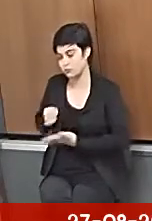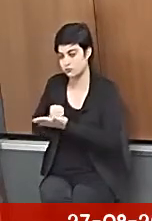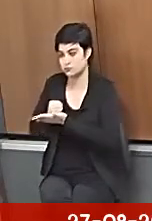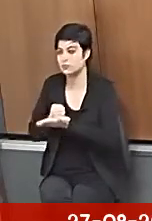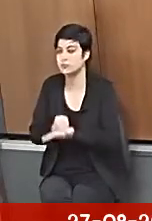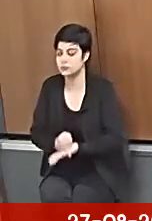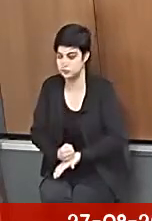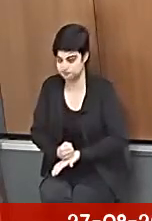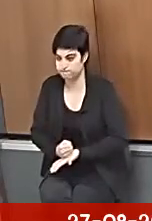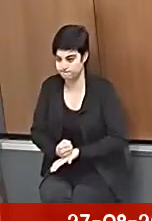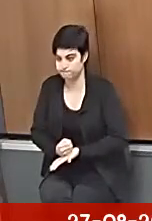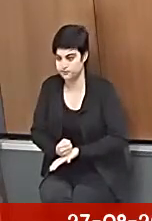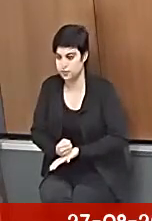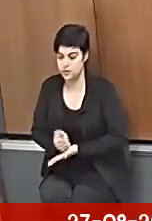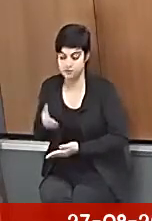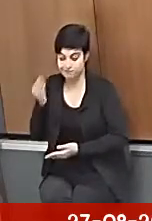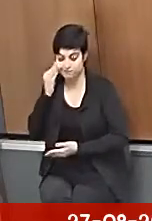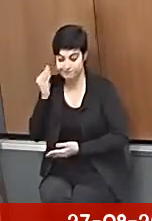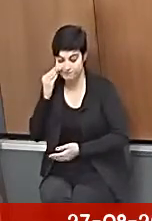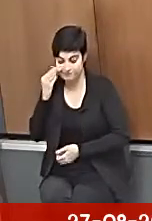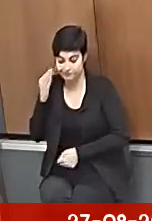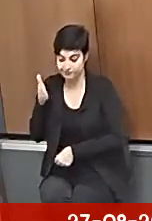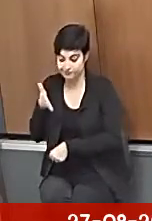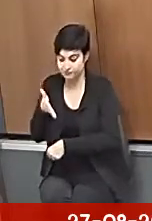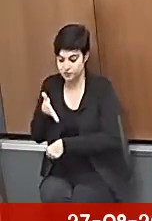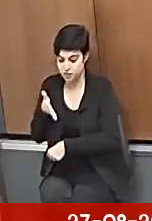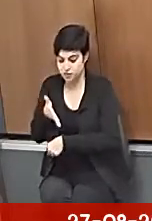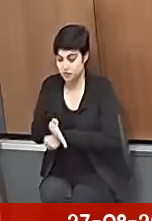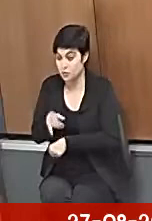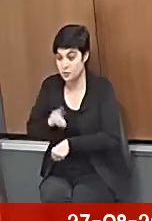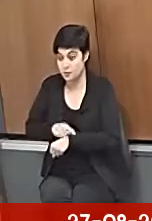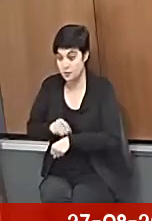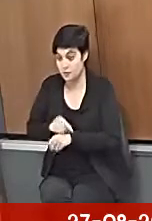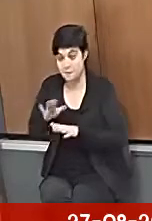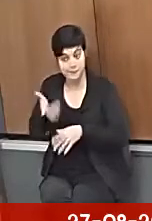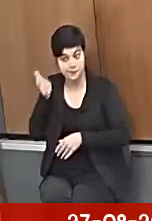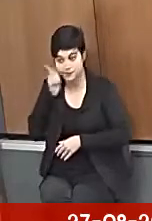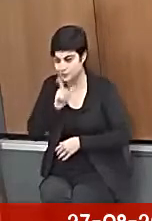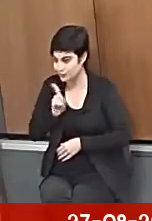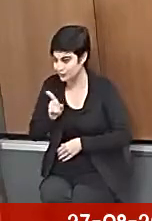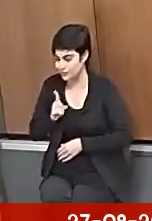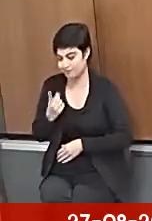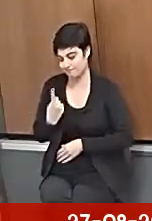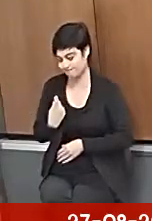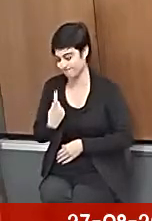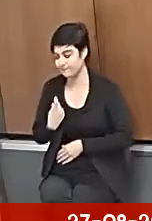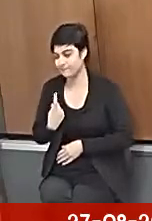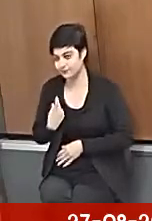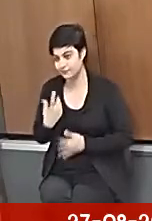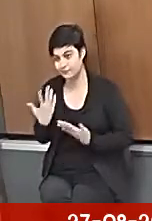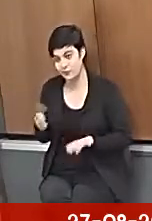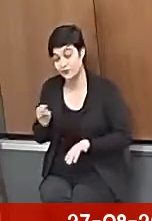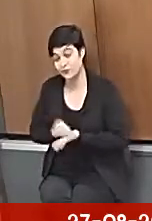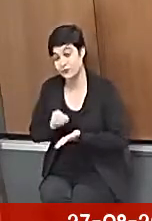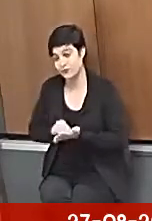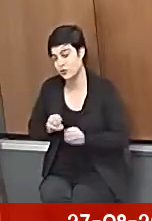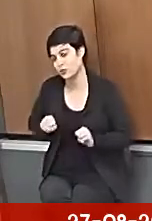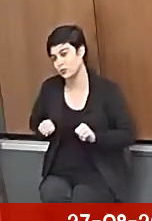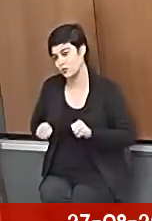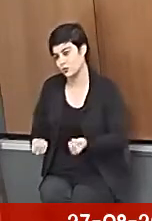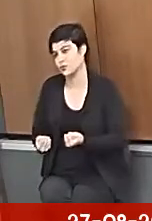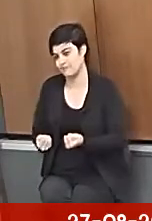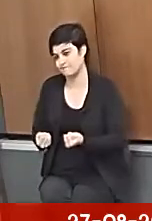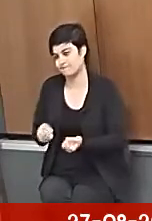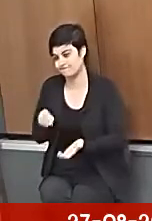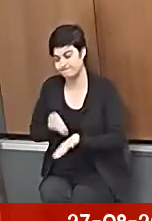pela qual é o problema não pára por aí a china consegue deslocar sozinho entendeu então é questão de segurança e é muito sério vocês não estão